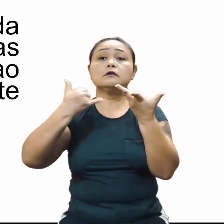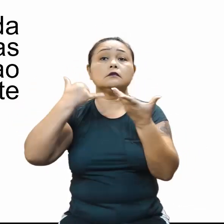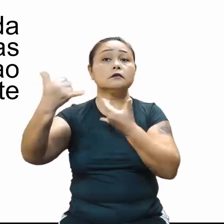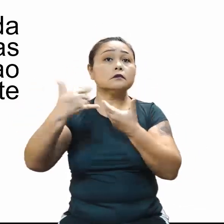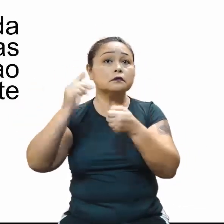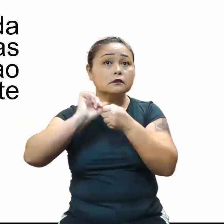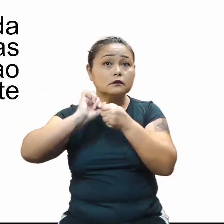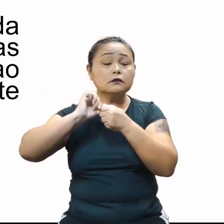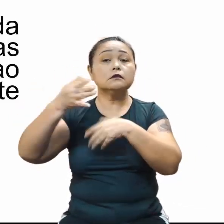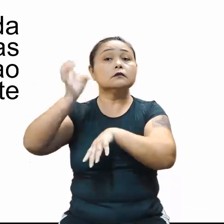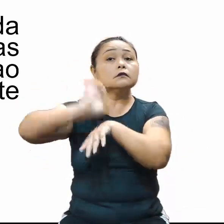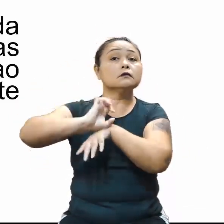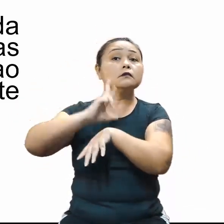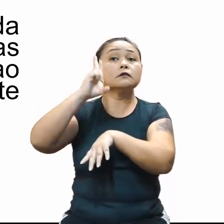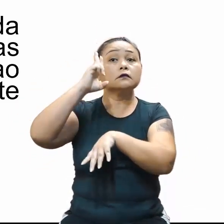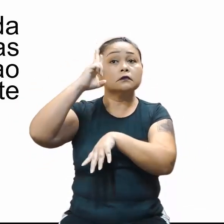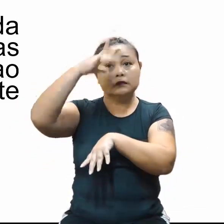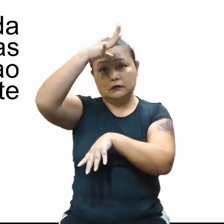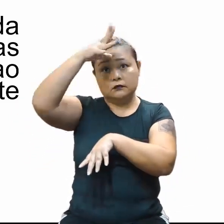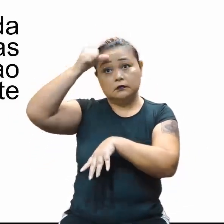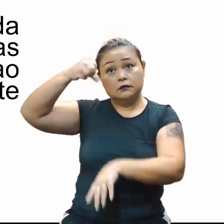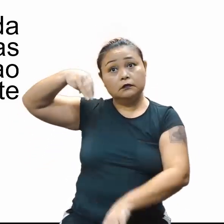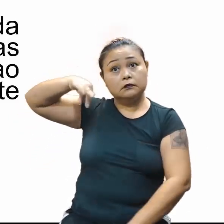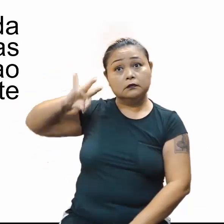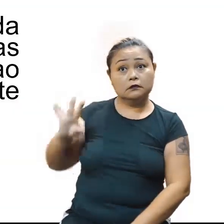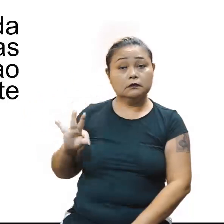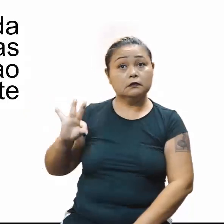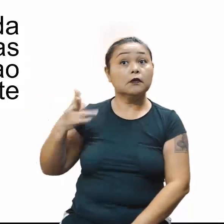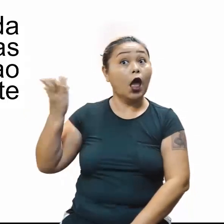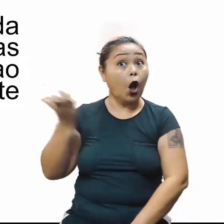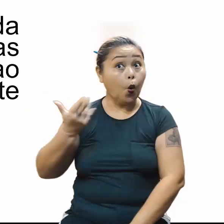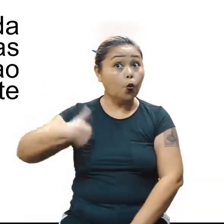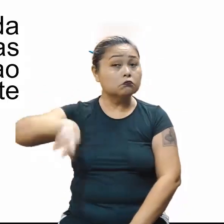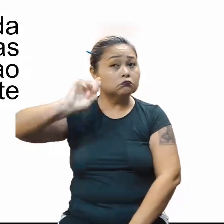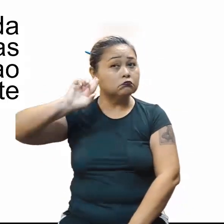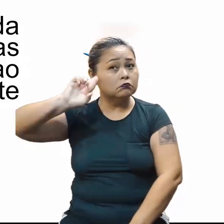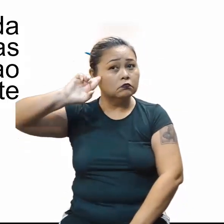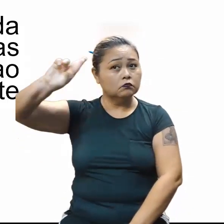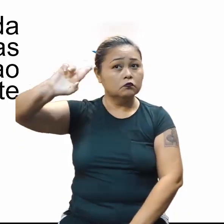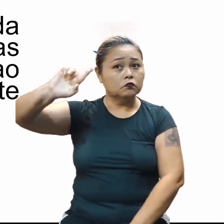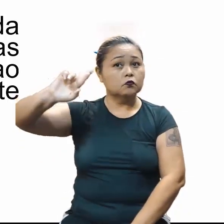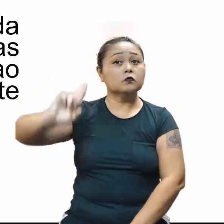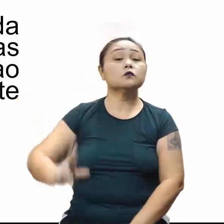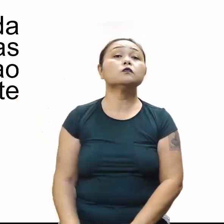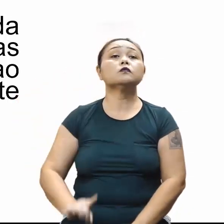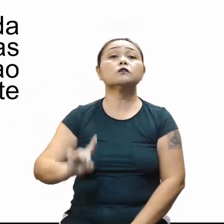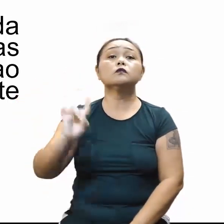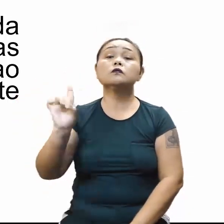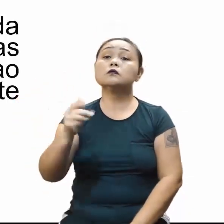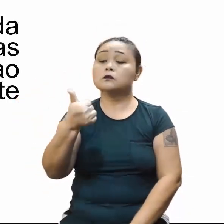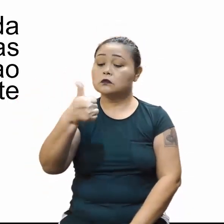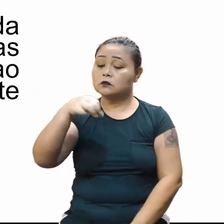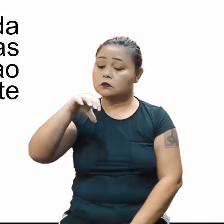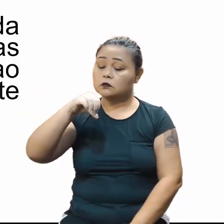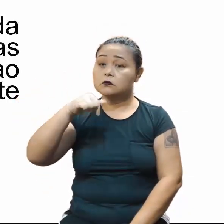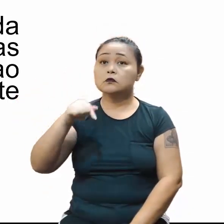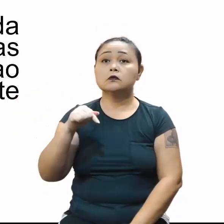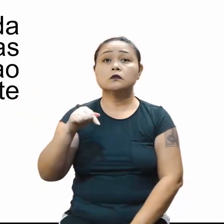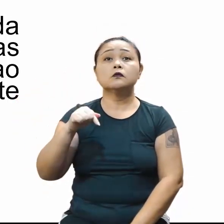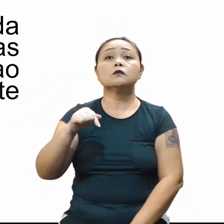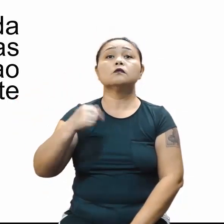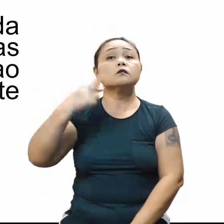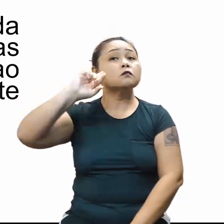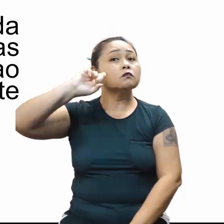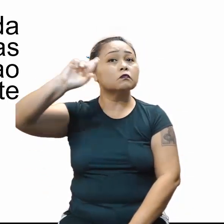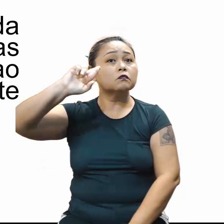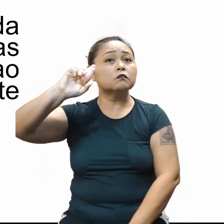Mato Grosso. Então, agora ele é o chefe. Tanto é que em 1907 é nomeado